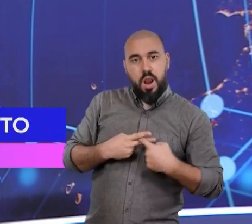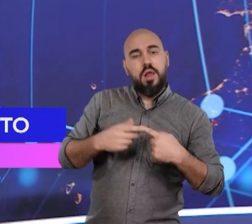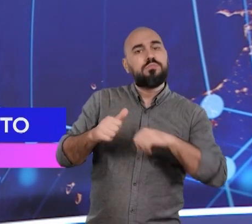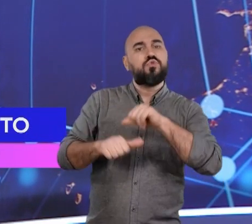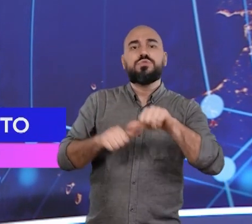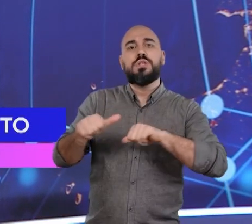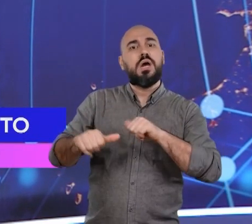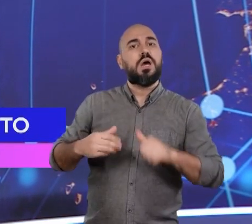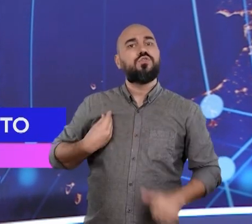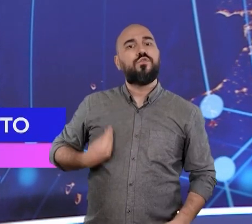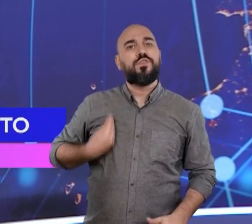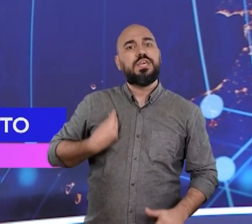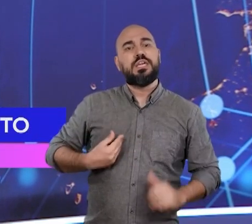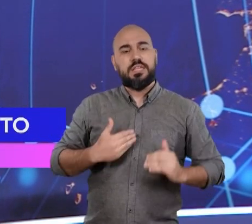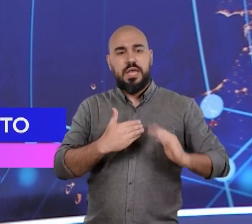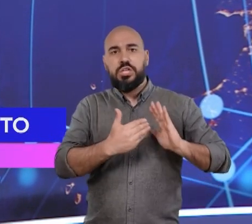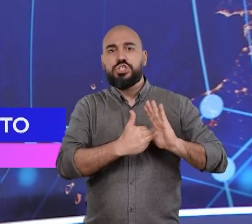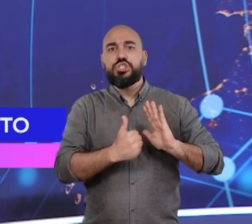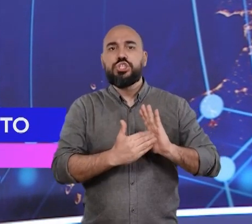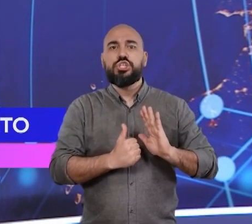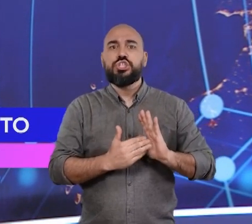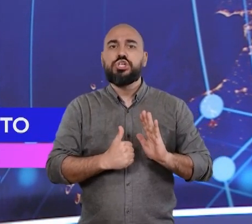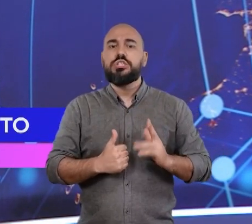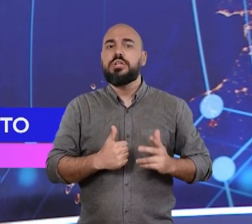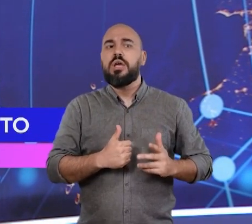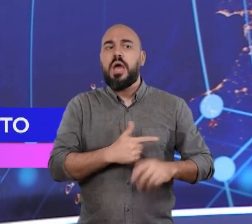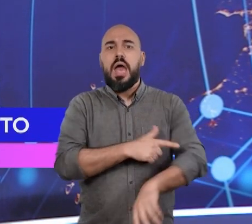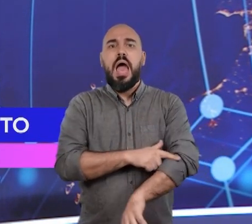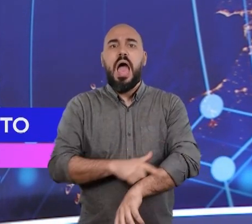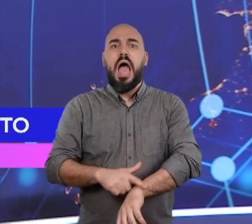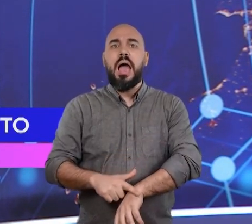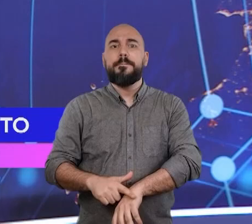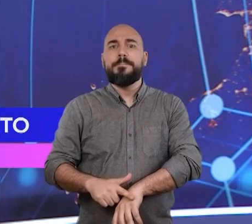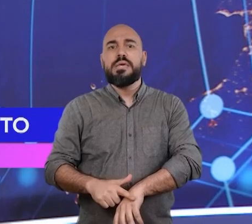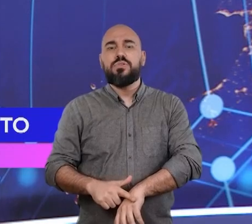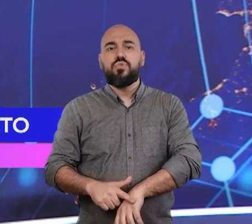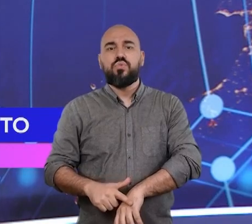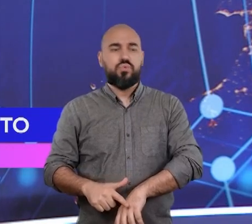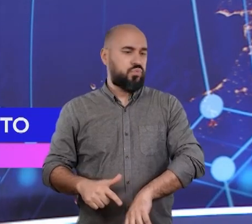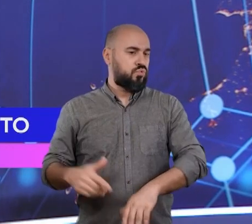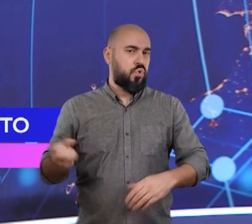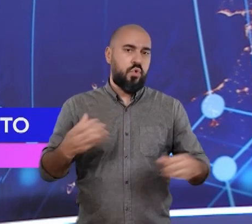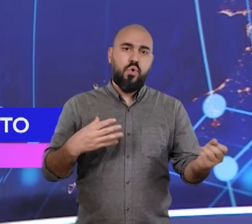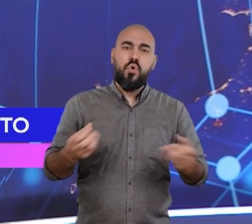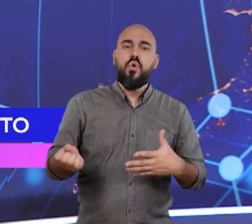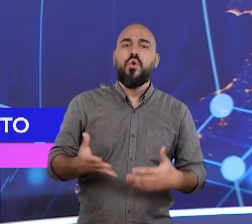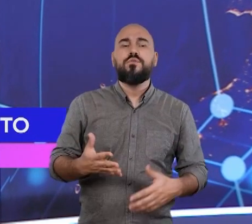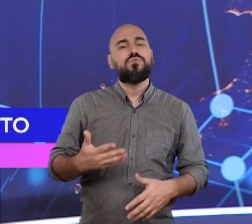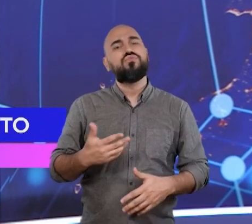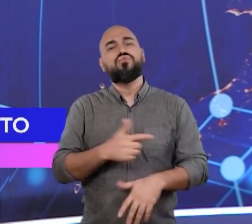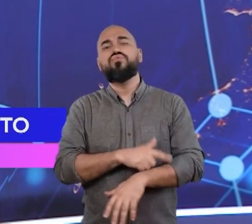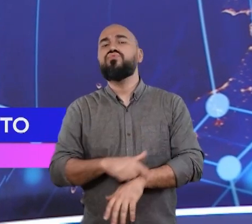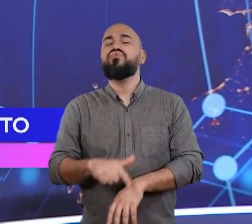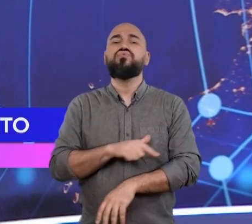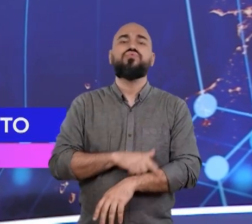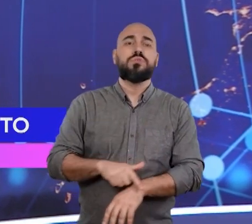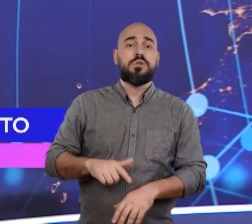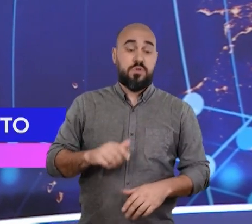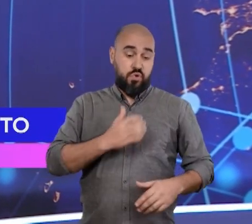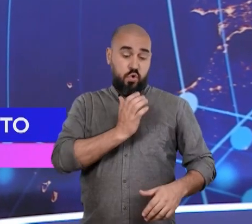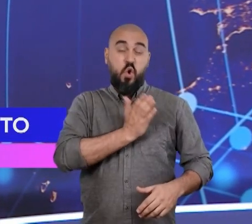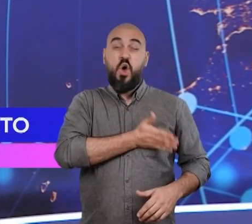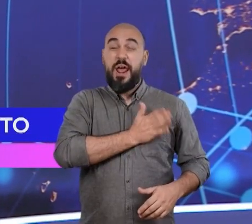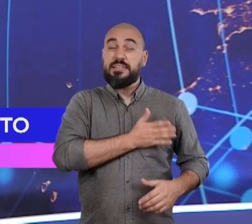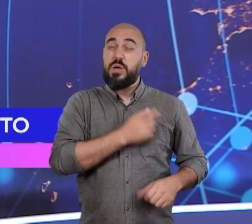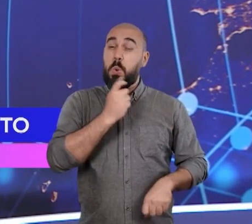sua história, vai tirando os hábitos ruins que você tem, vai colocando um novo coração. Se o seu coração é um coração de